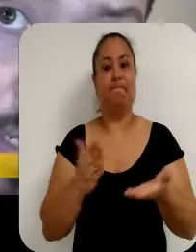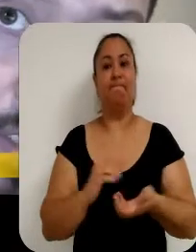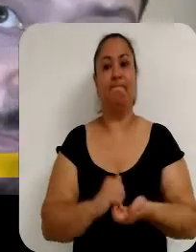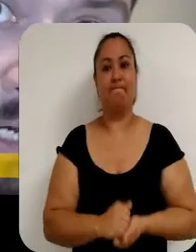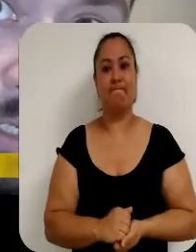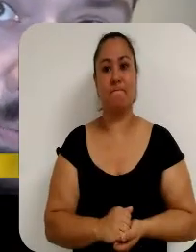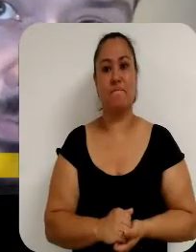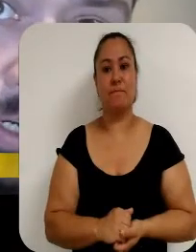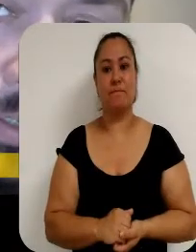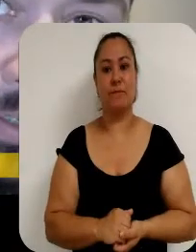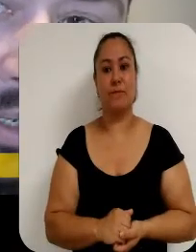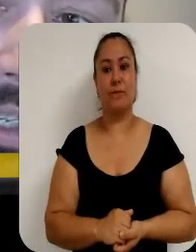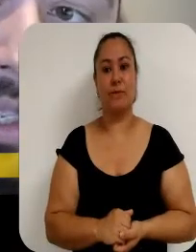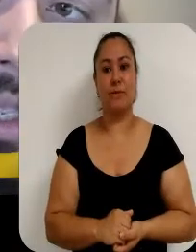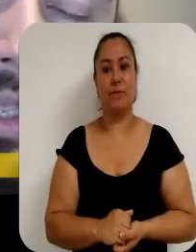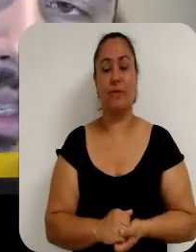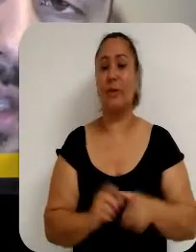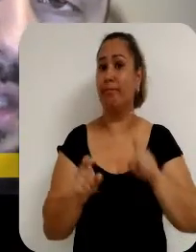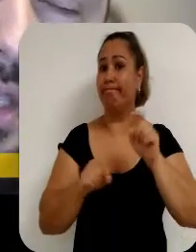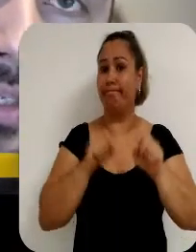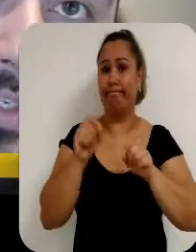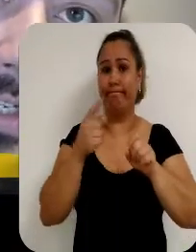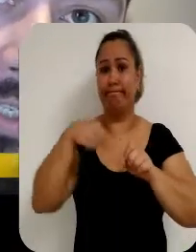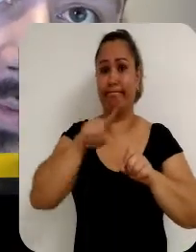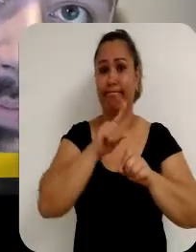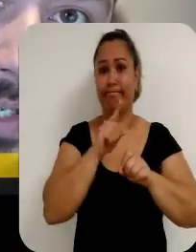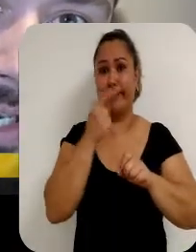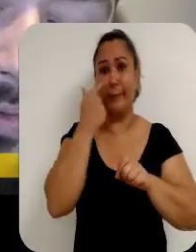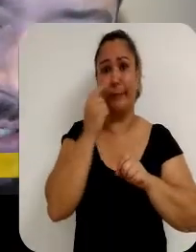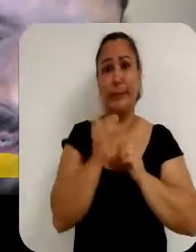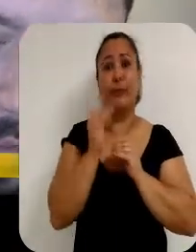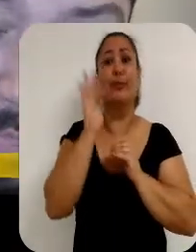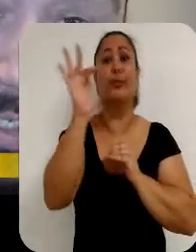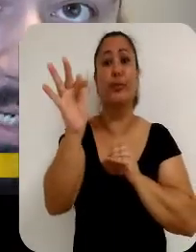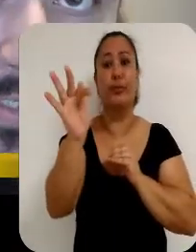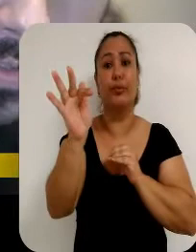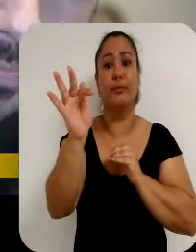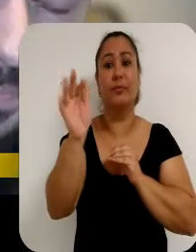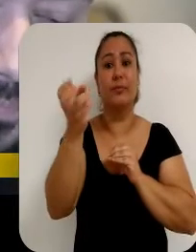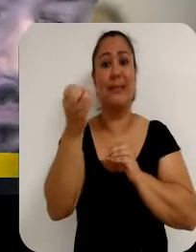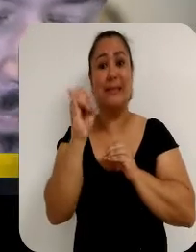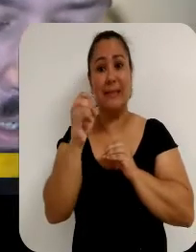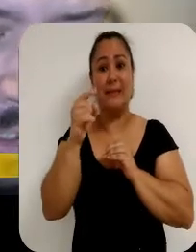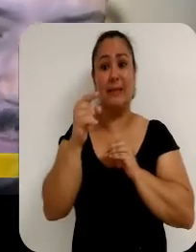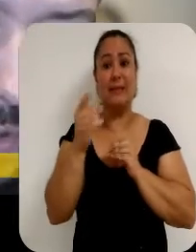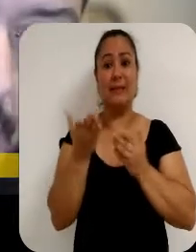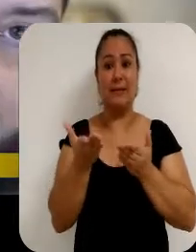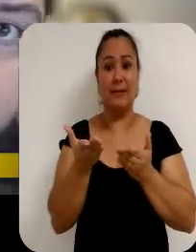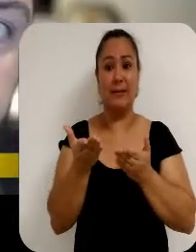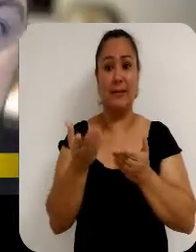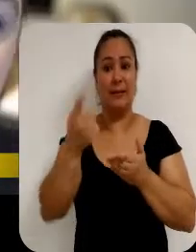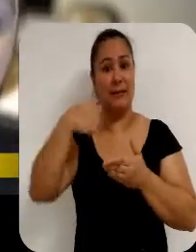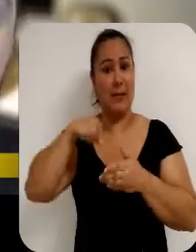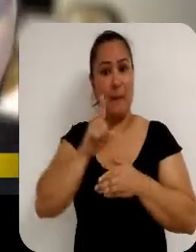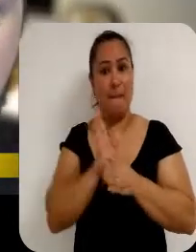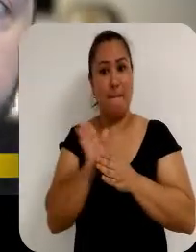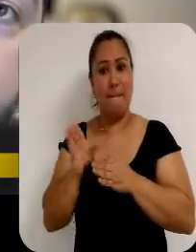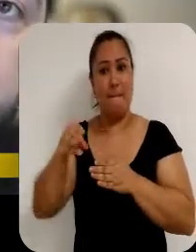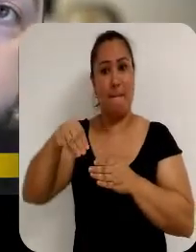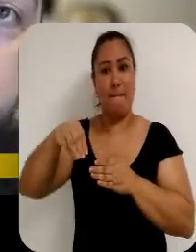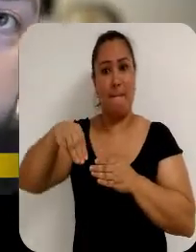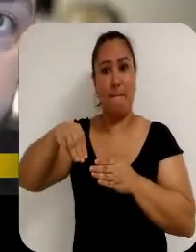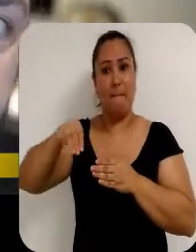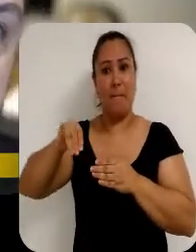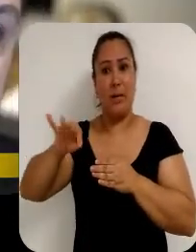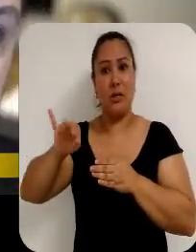o que a gente espera daqui para frente? Se a gente seguir no cenário de mitigação, a gente pode ter aí pelo